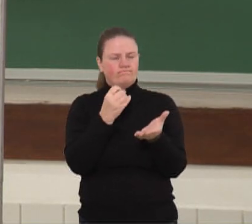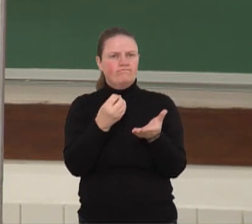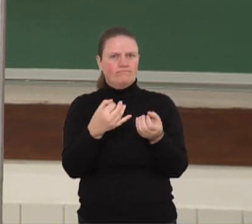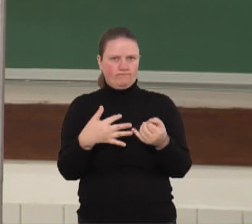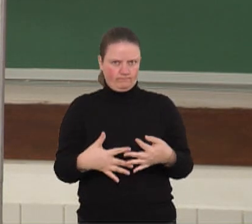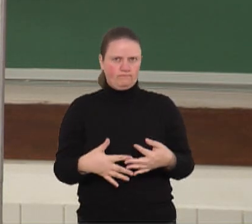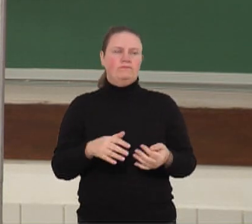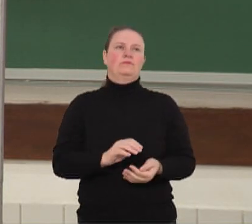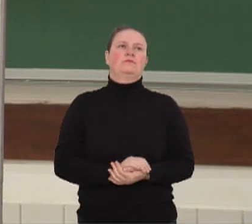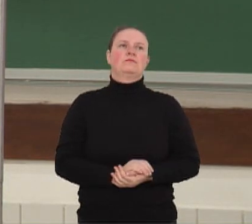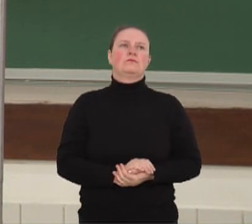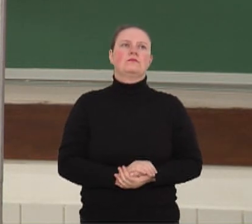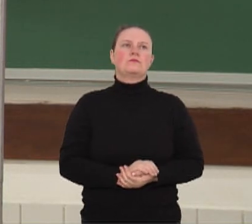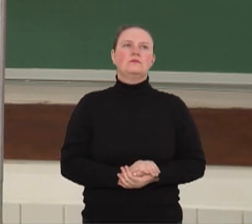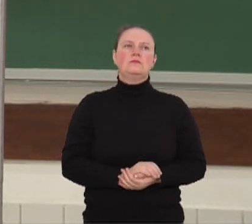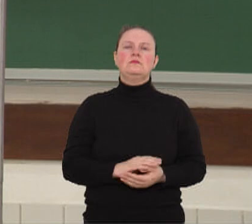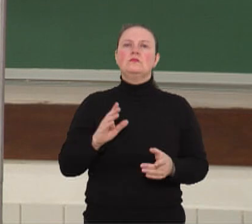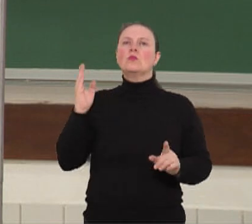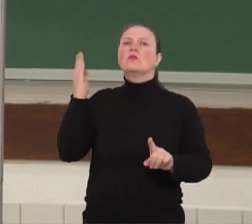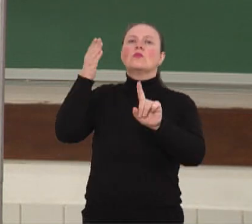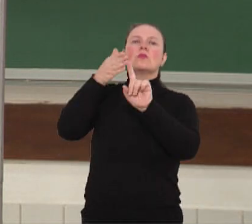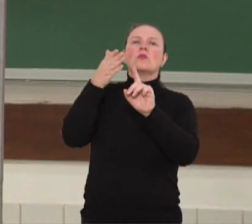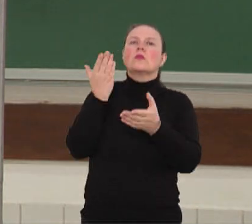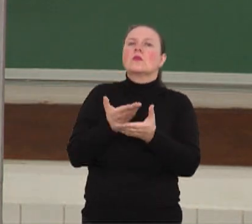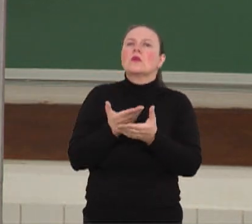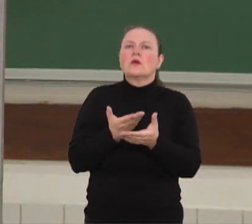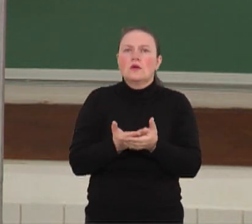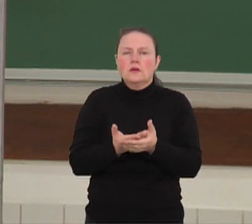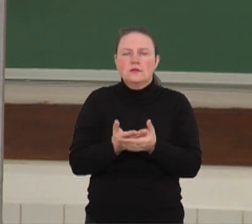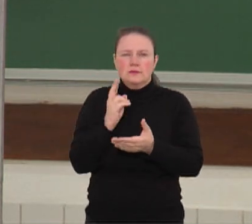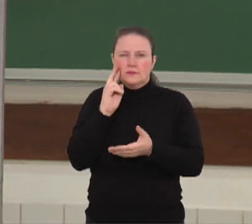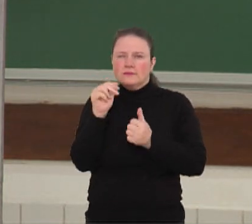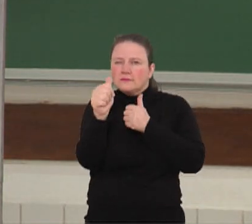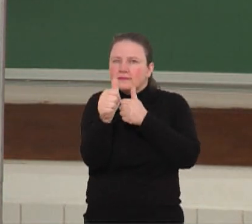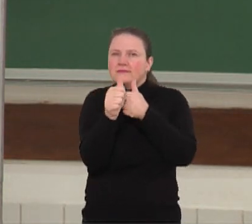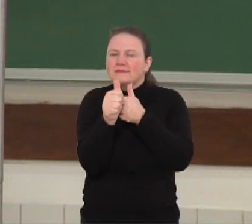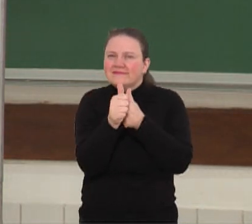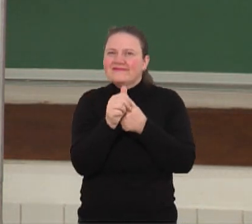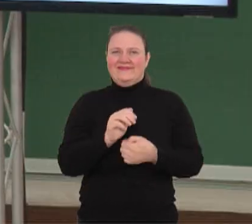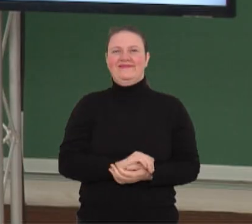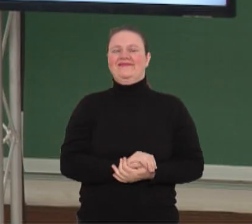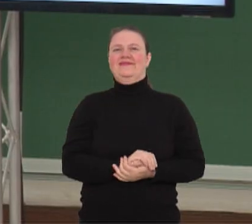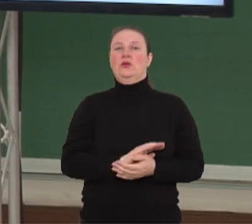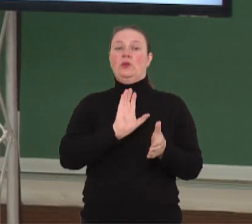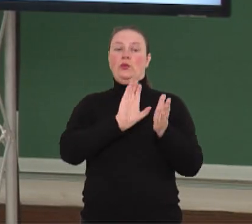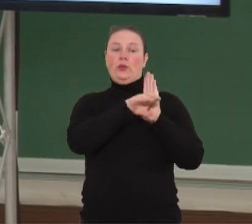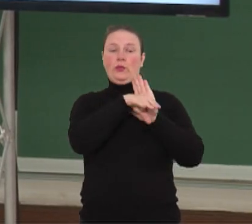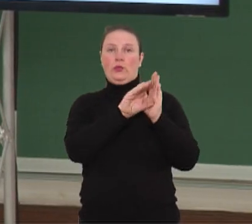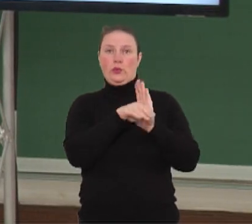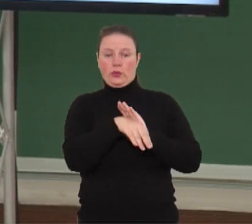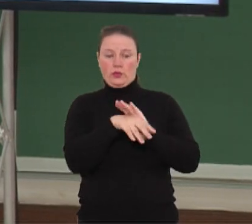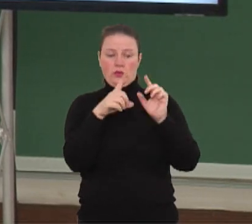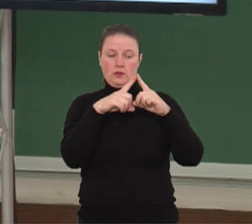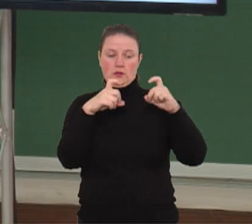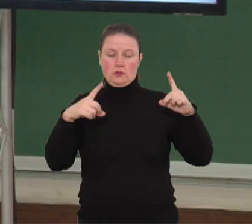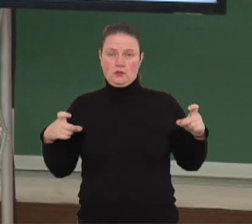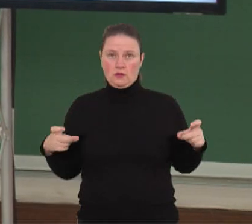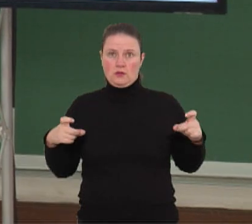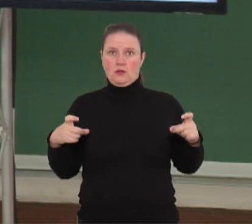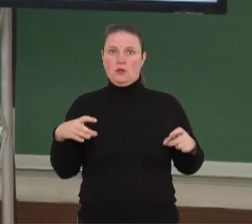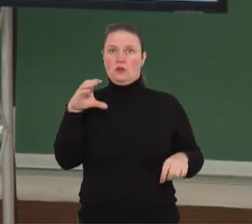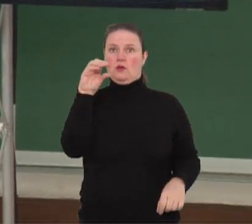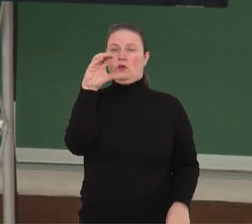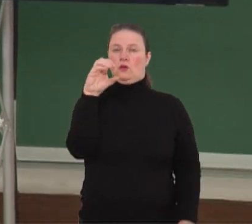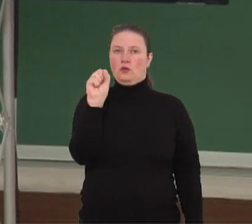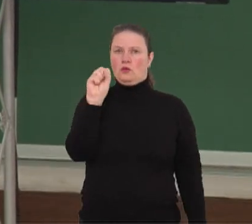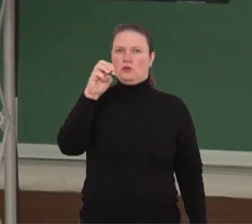frente. Olá, gente. Objetivos da aula de hoje. Chega aqui. Conceituar o ramo da ciência chamado cosmologia. Eu vou falar o